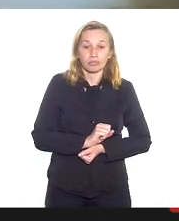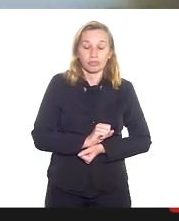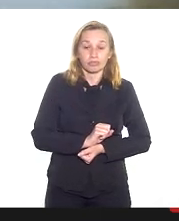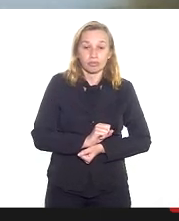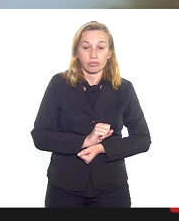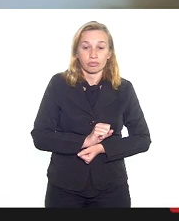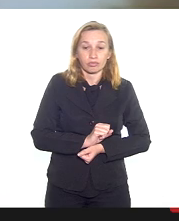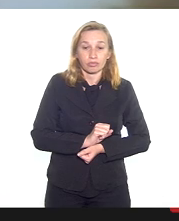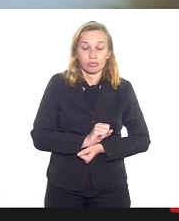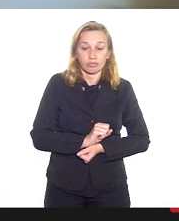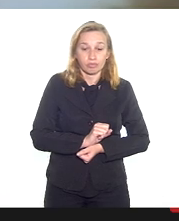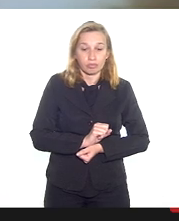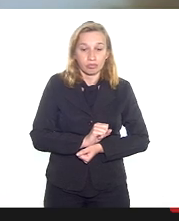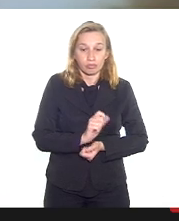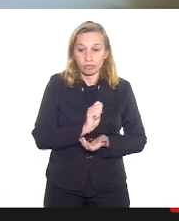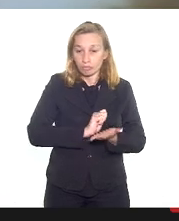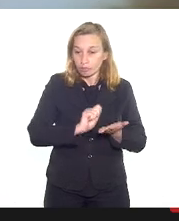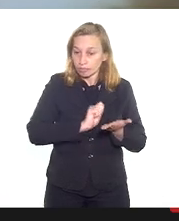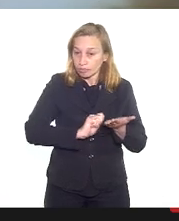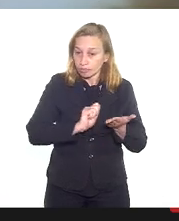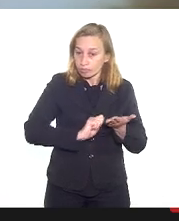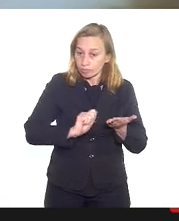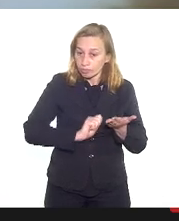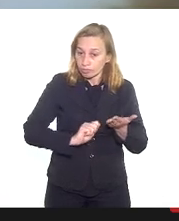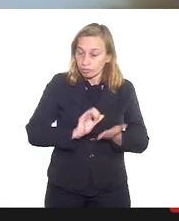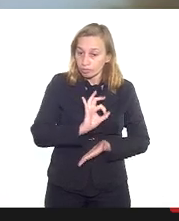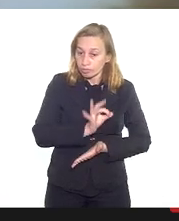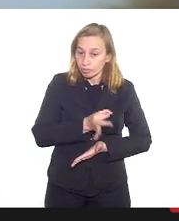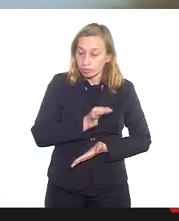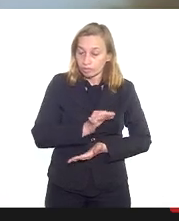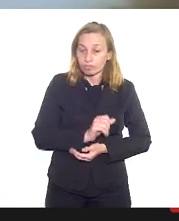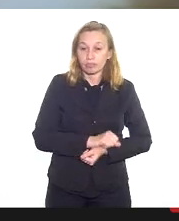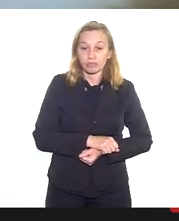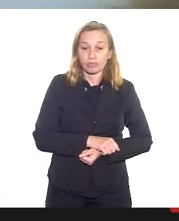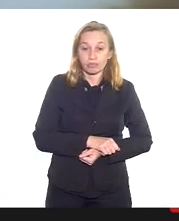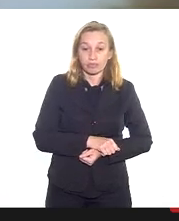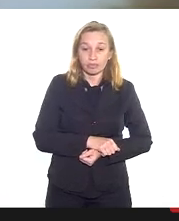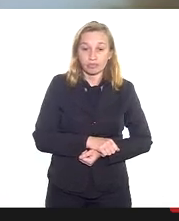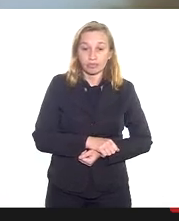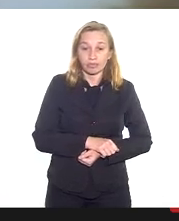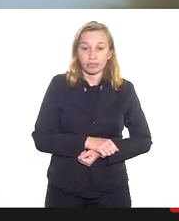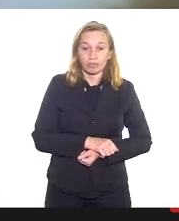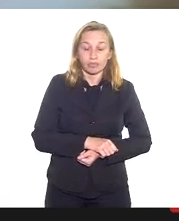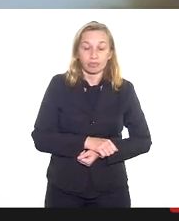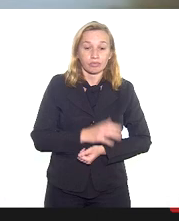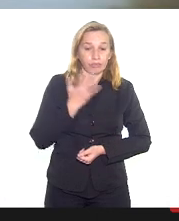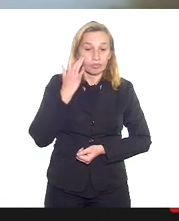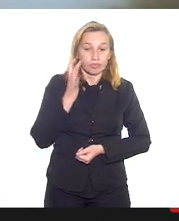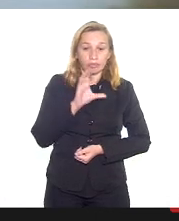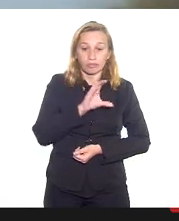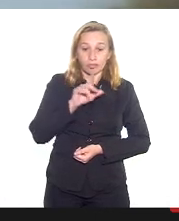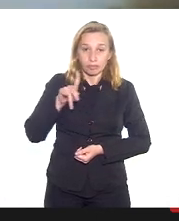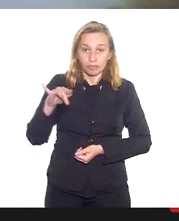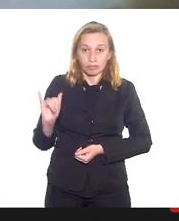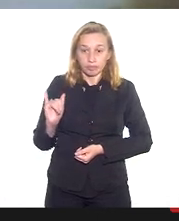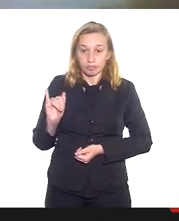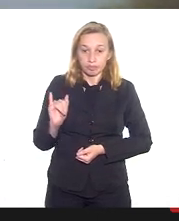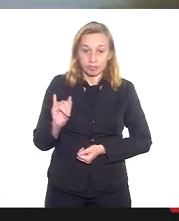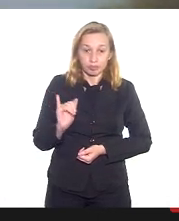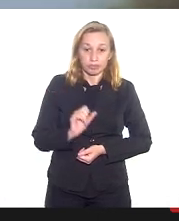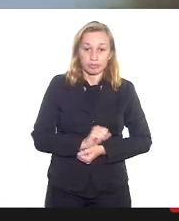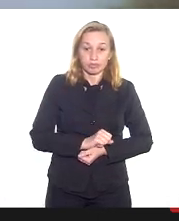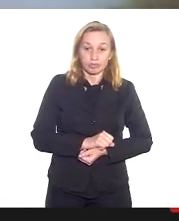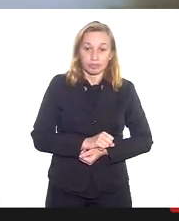devidamente anotado no meu caderno de notas para eu fazer. Acho que essa CPI, e